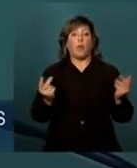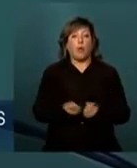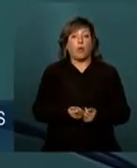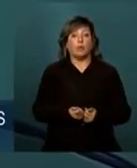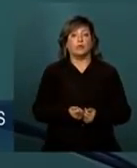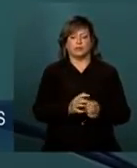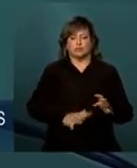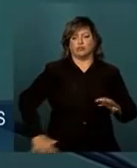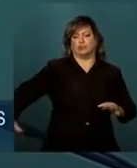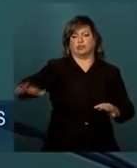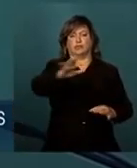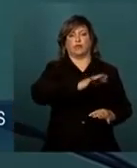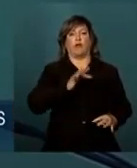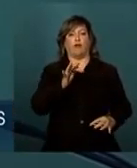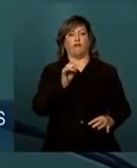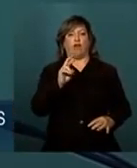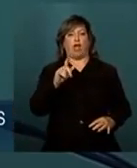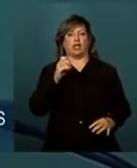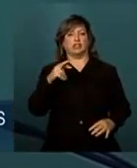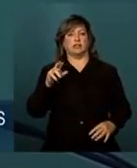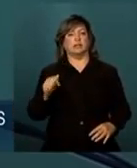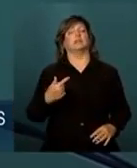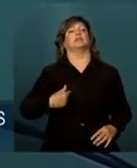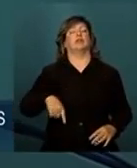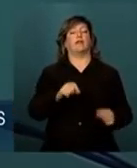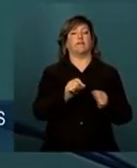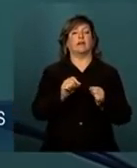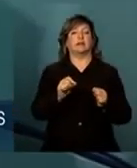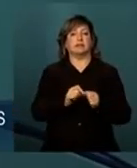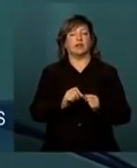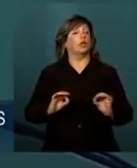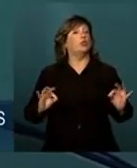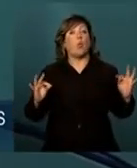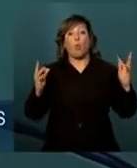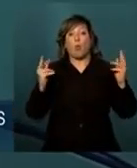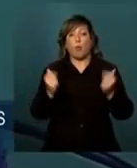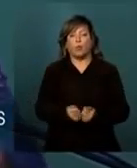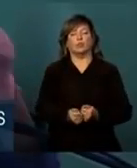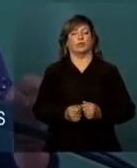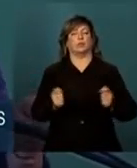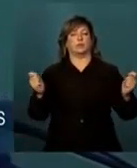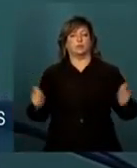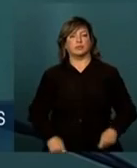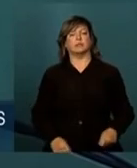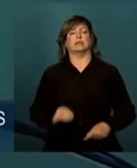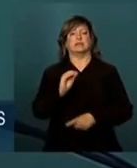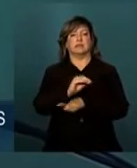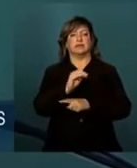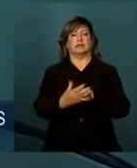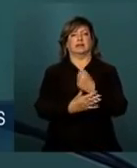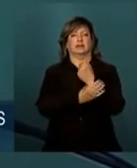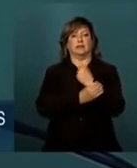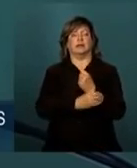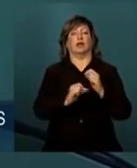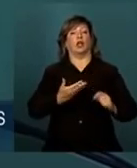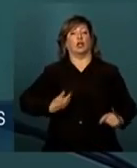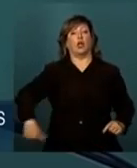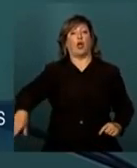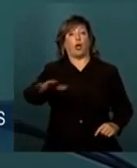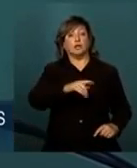palma forrageira, por exemplo. Nós vamos tomar todas as medidas que vão garantir que